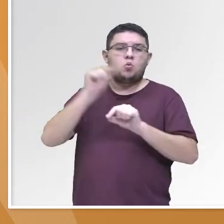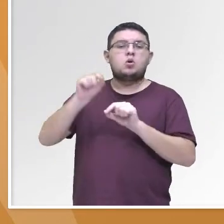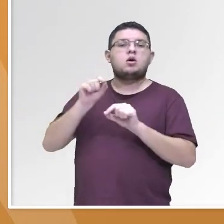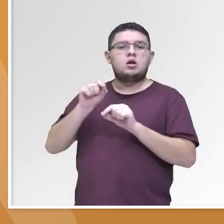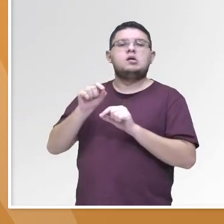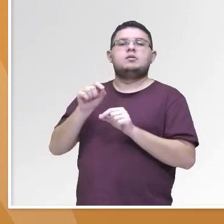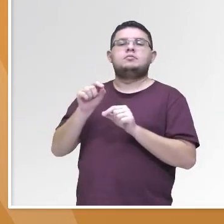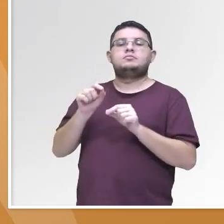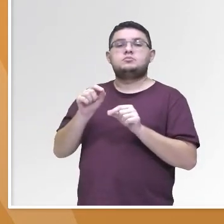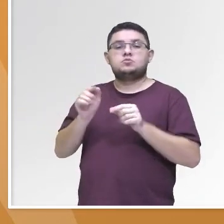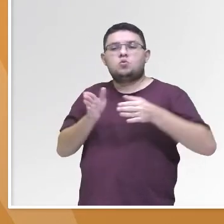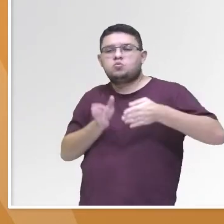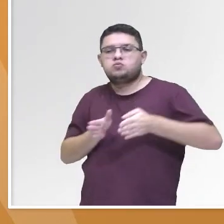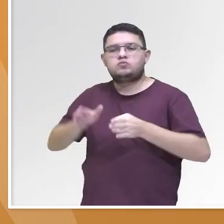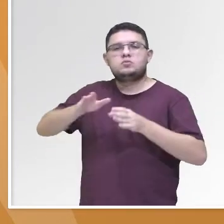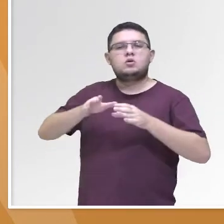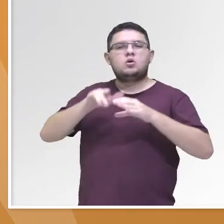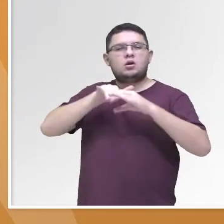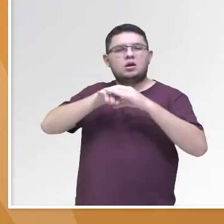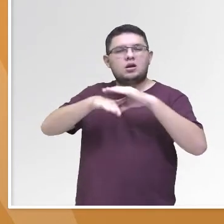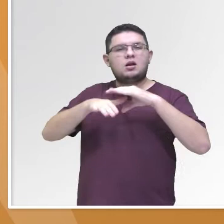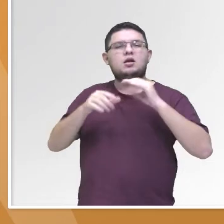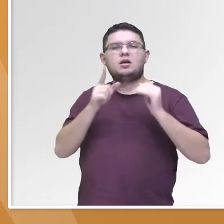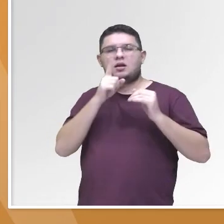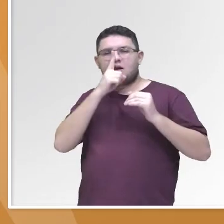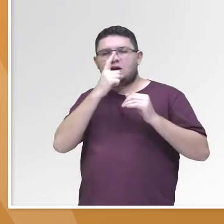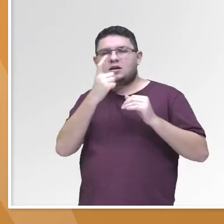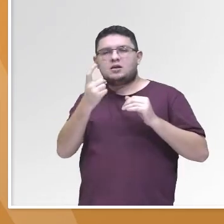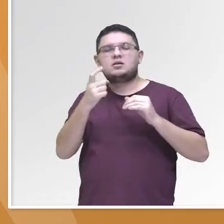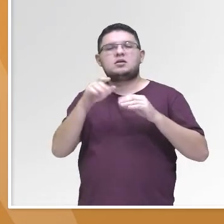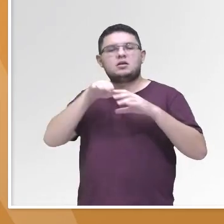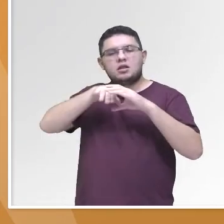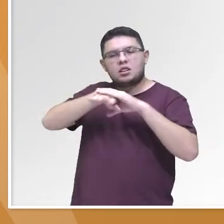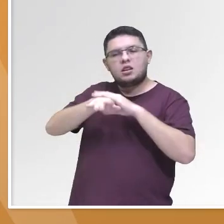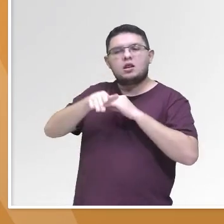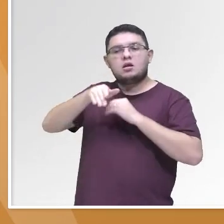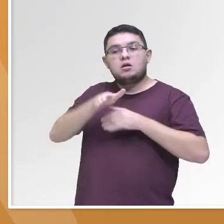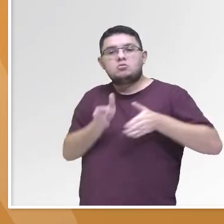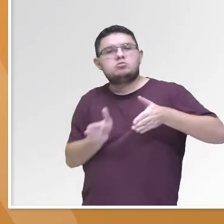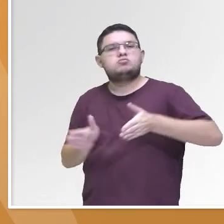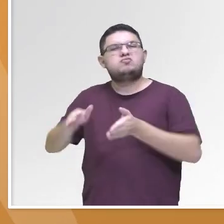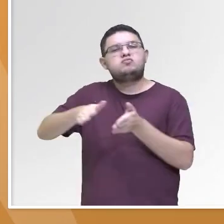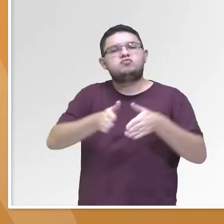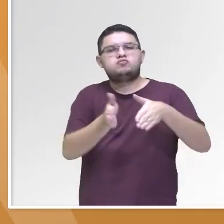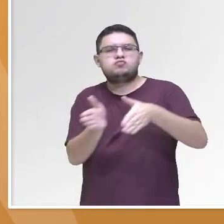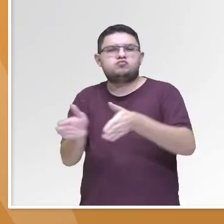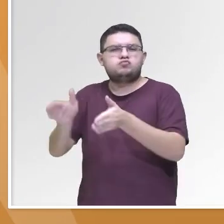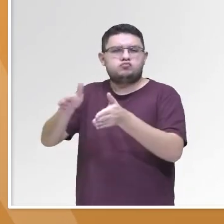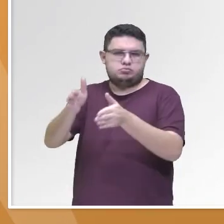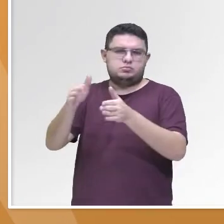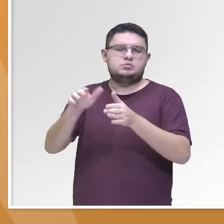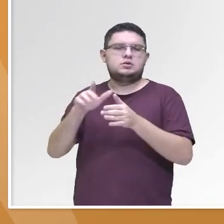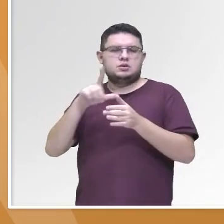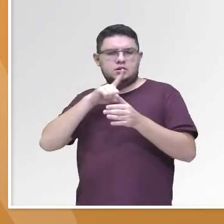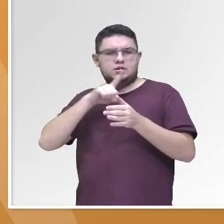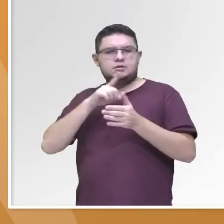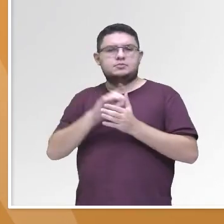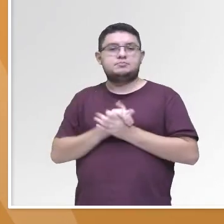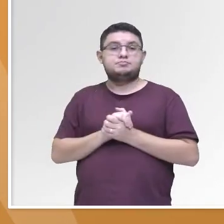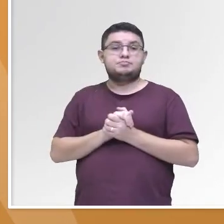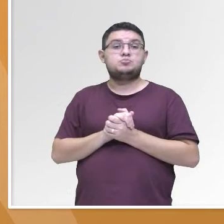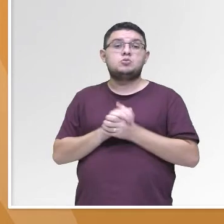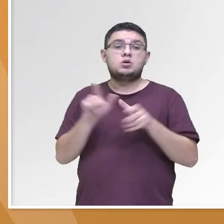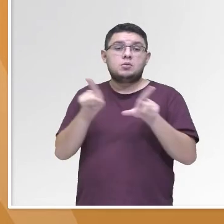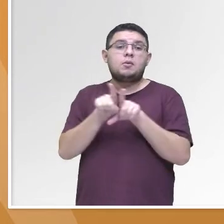na imagem, né? Então é feito todo um tratamento com a cobertura diária do resíduo. Então chegou ali o resíduo ou o lixo,